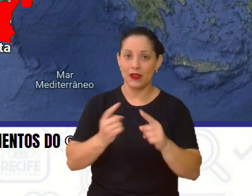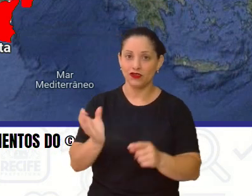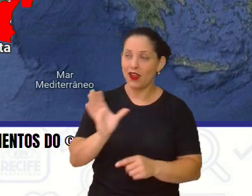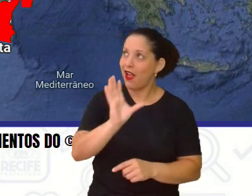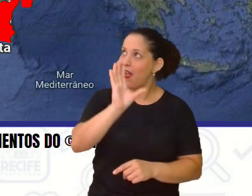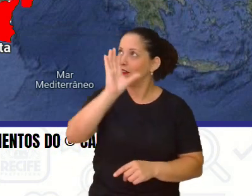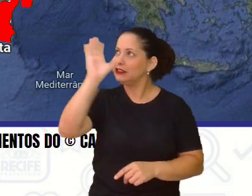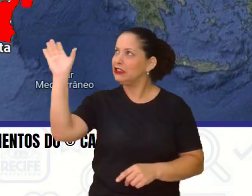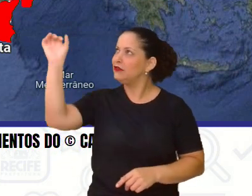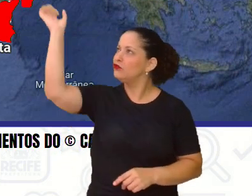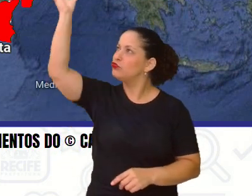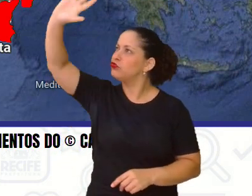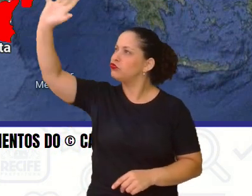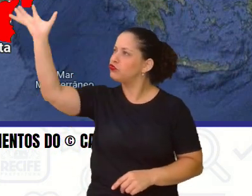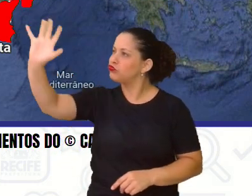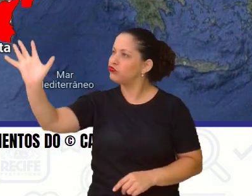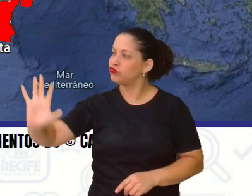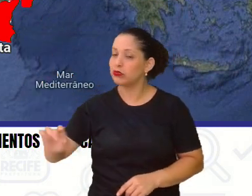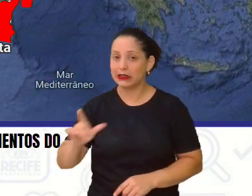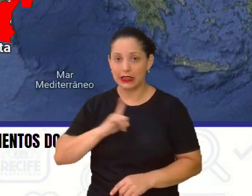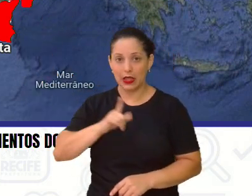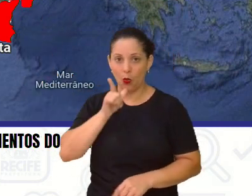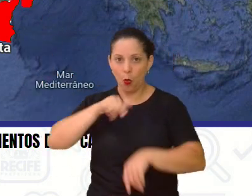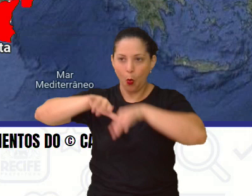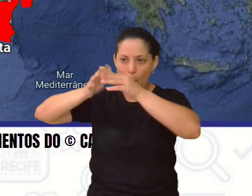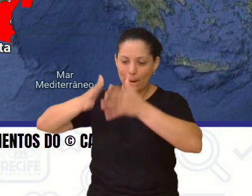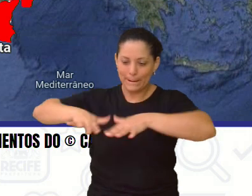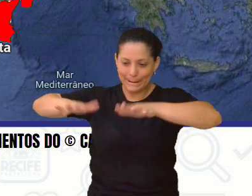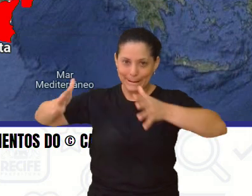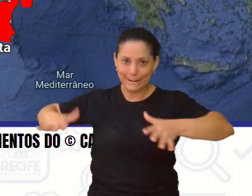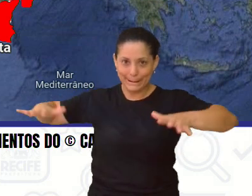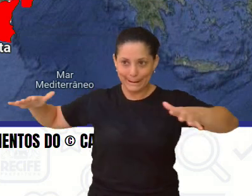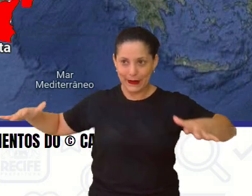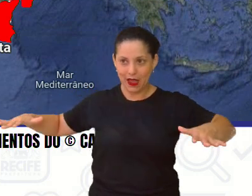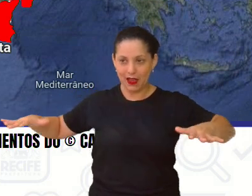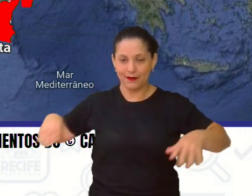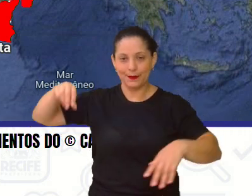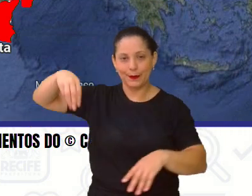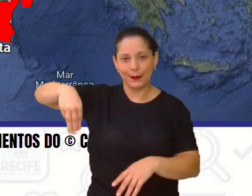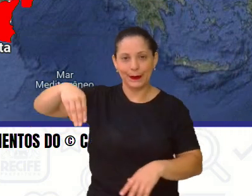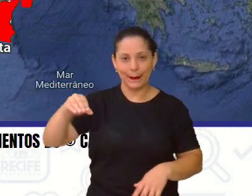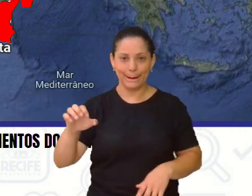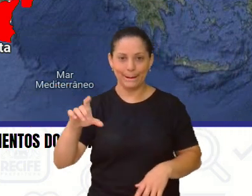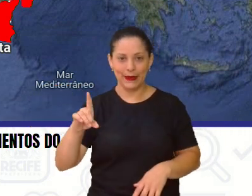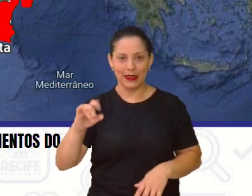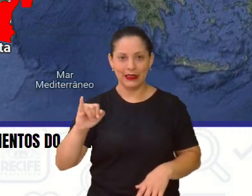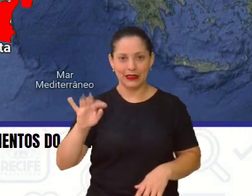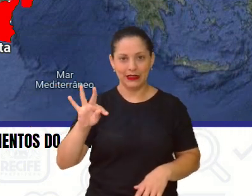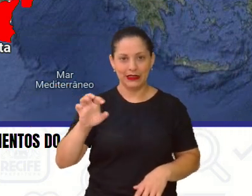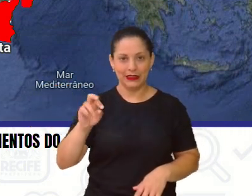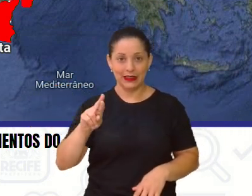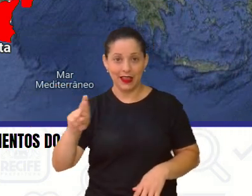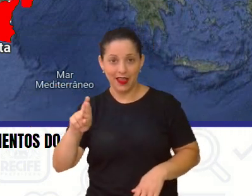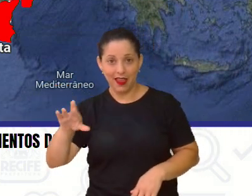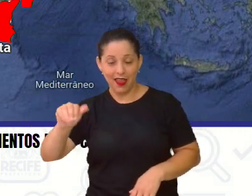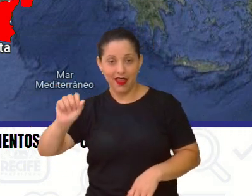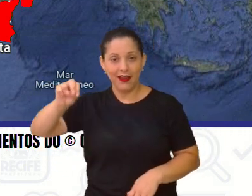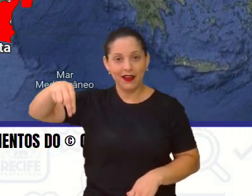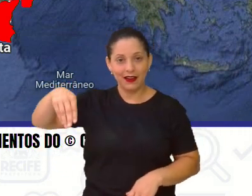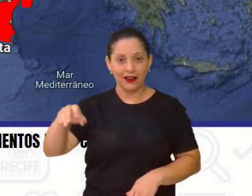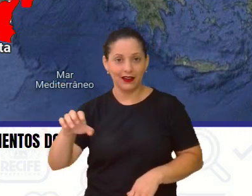na Mar Mediterrâneo, ok? Veja, quase, ó, a região aqui de Malta, né?